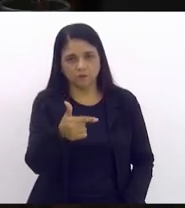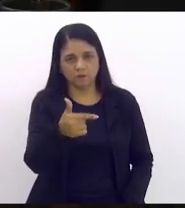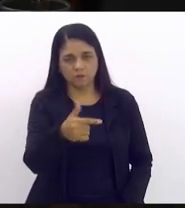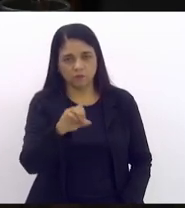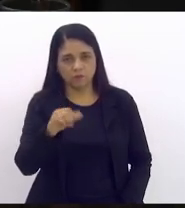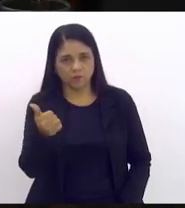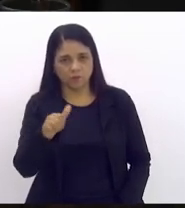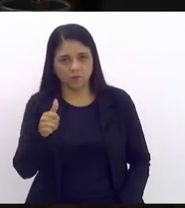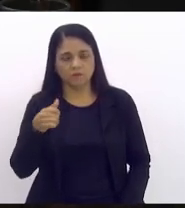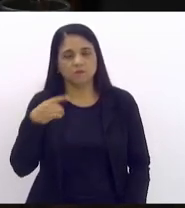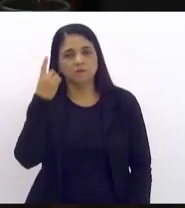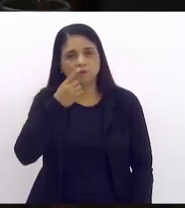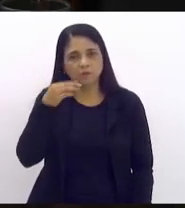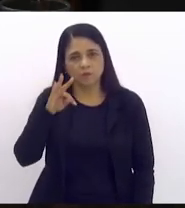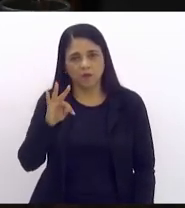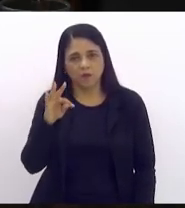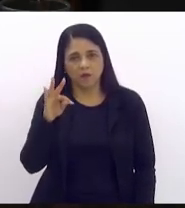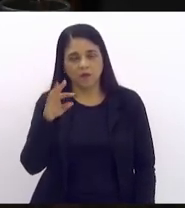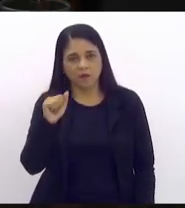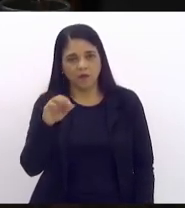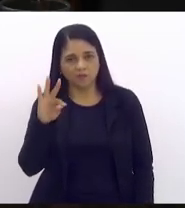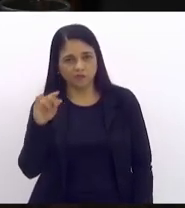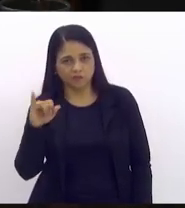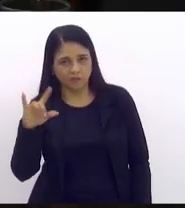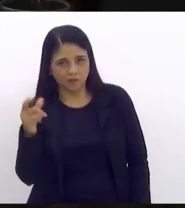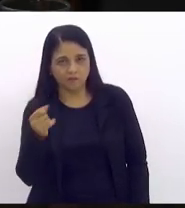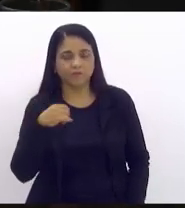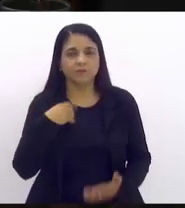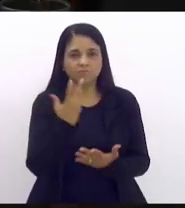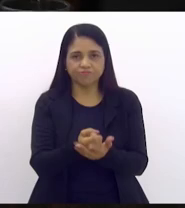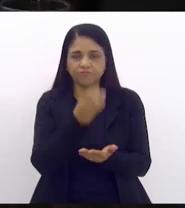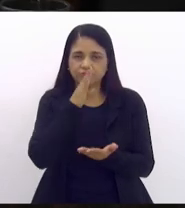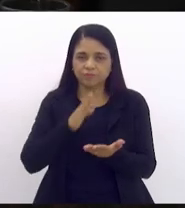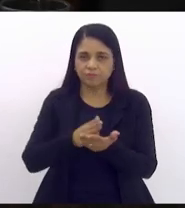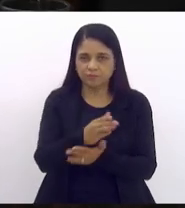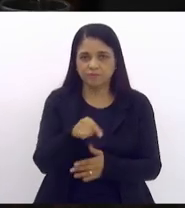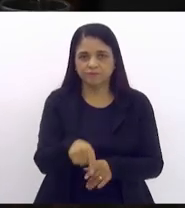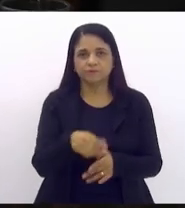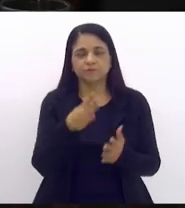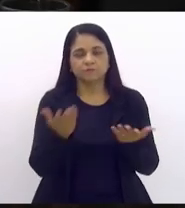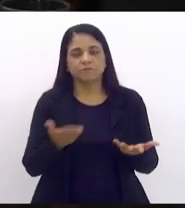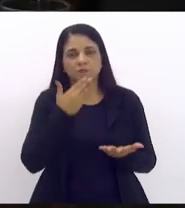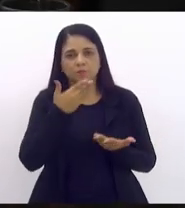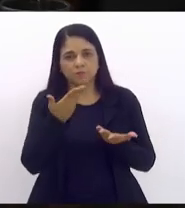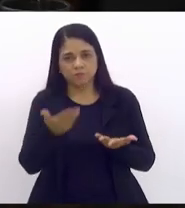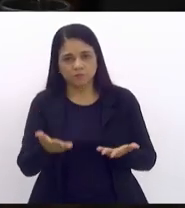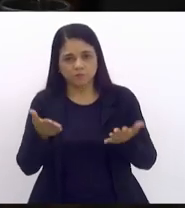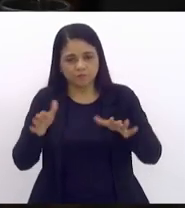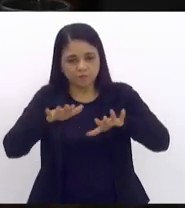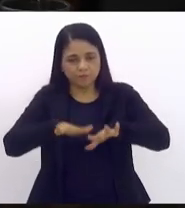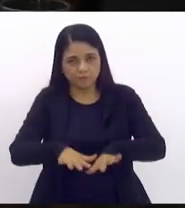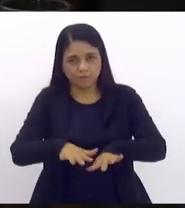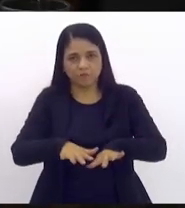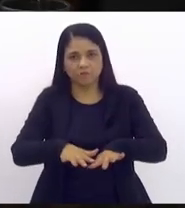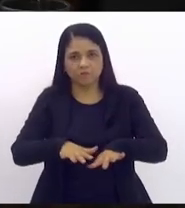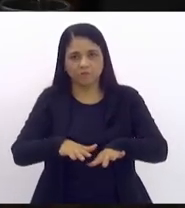Átila Nunes, senhores que aprovam, permaneçam como estão, aprovado. Há sobre a mesa pedido de inclusão na ordem do dia do projeto